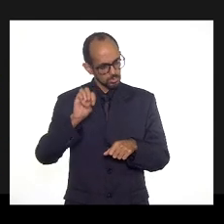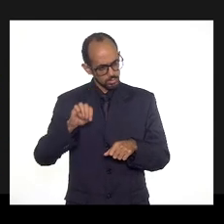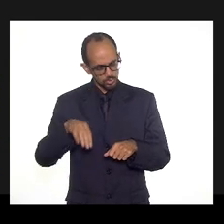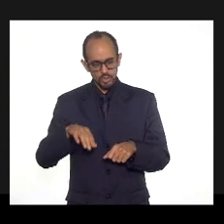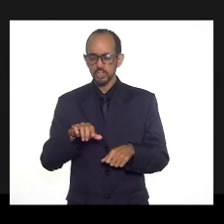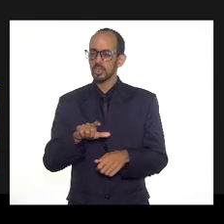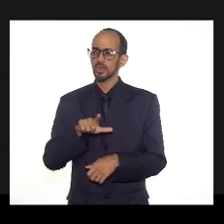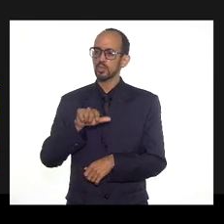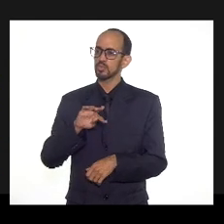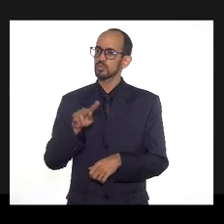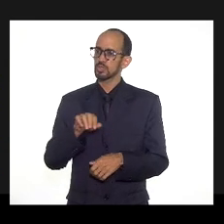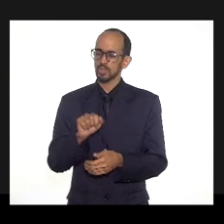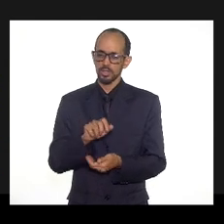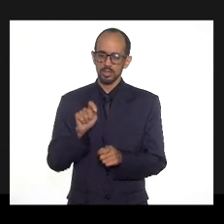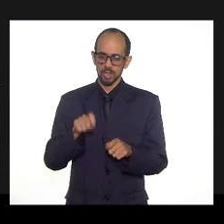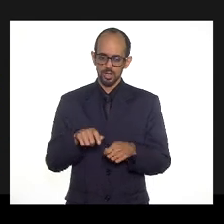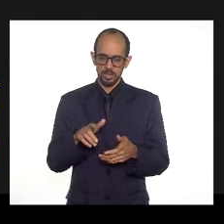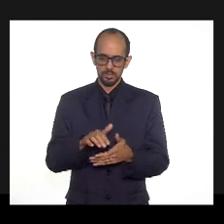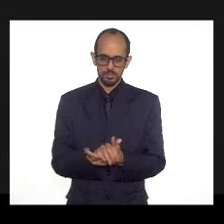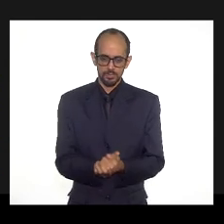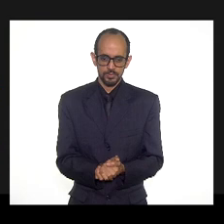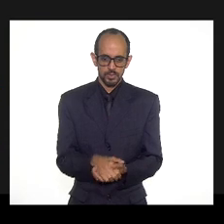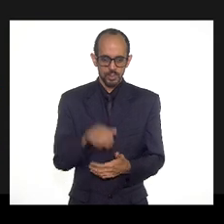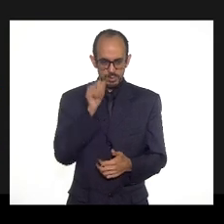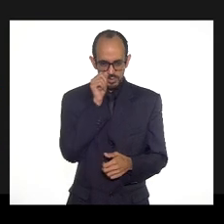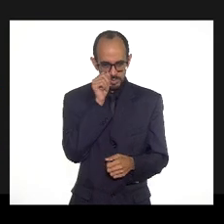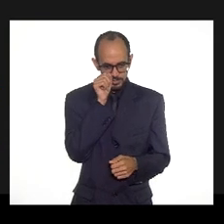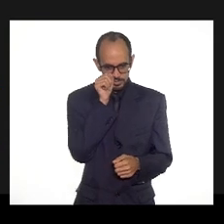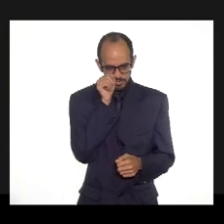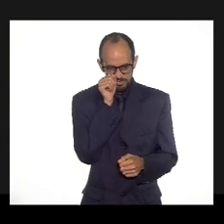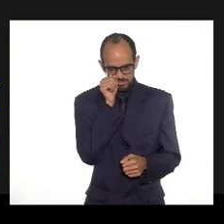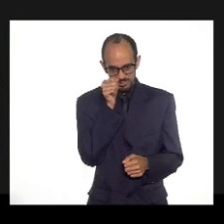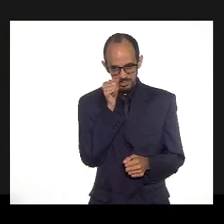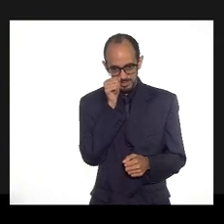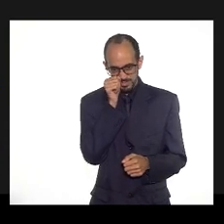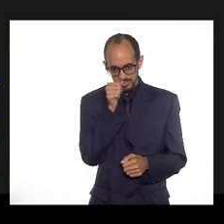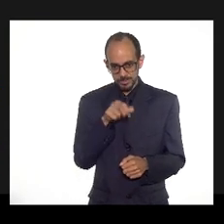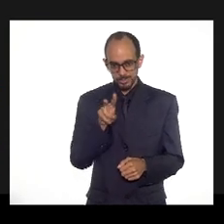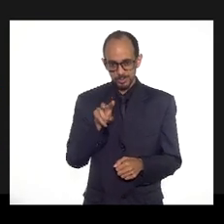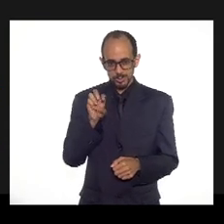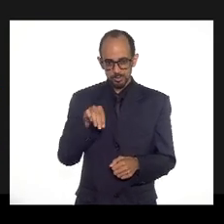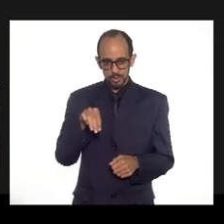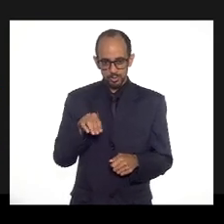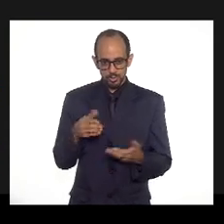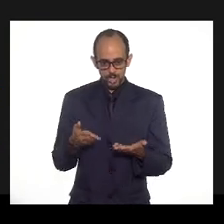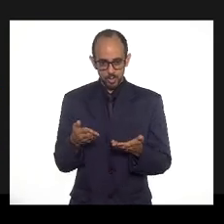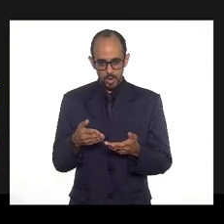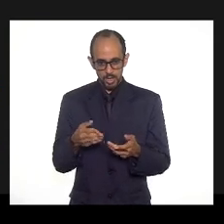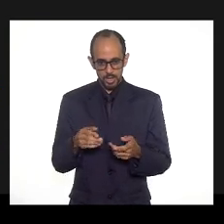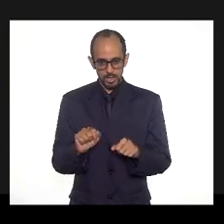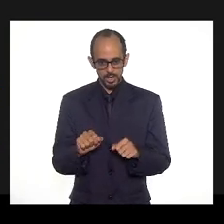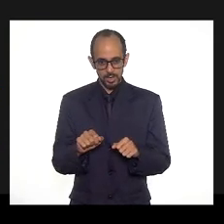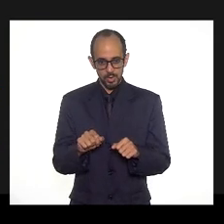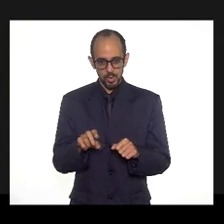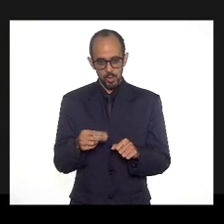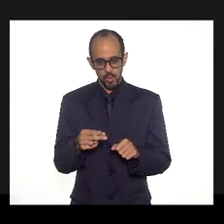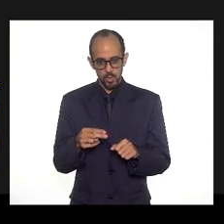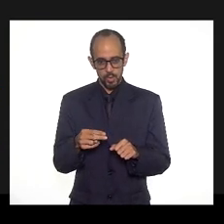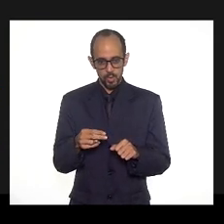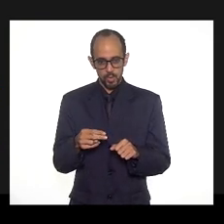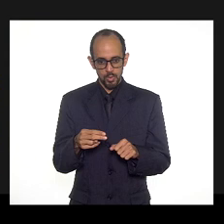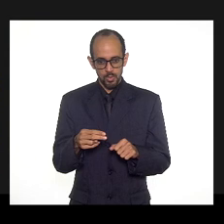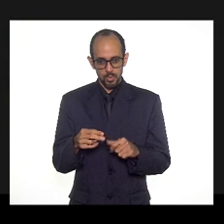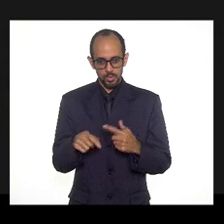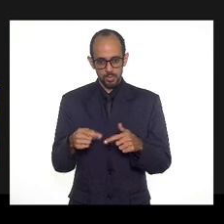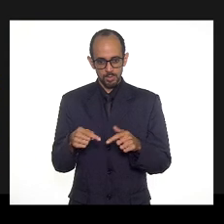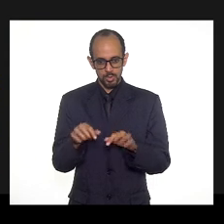deputada Lucinha. A senhora concedido. Quer fazer os 2 minutos agora ou uma questão de